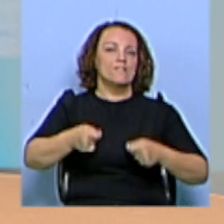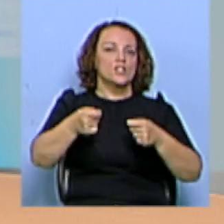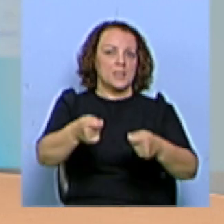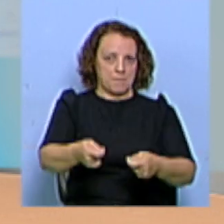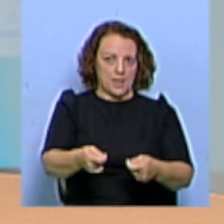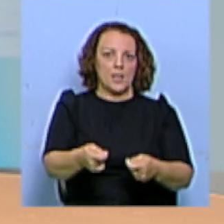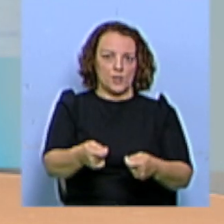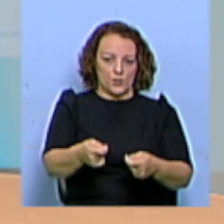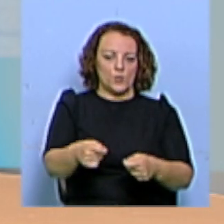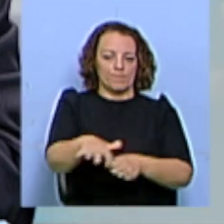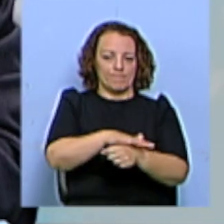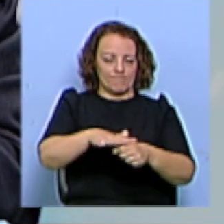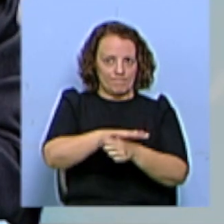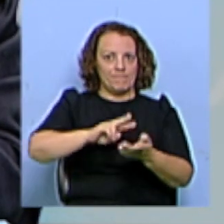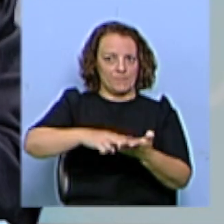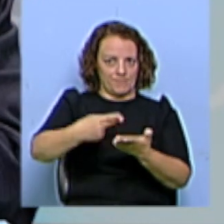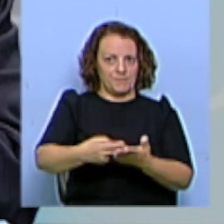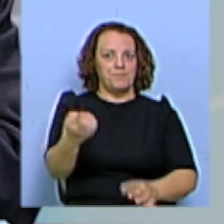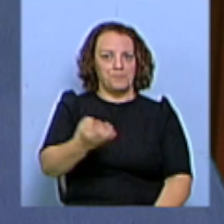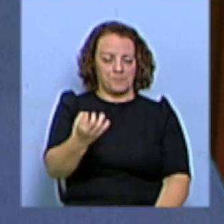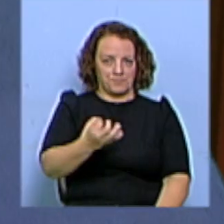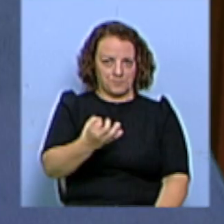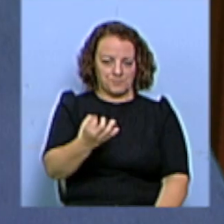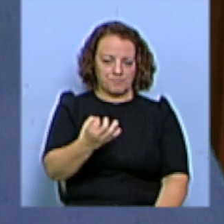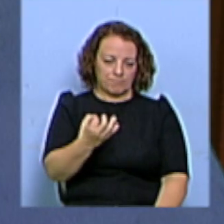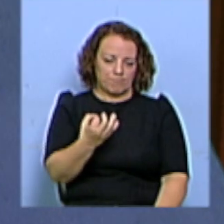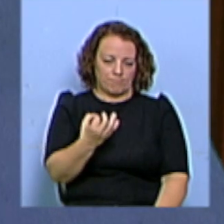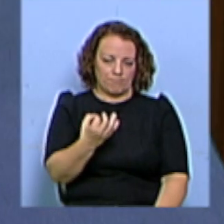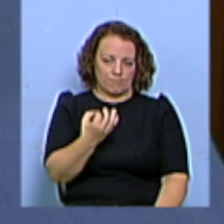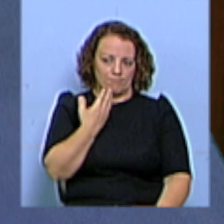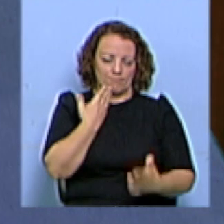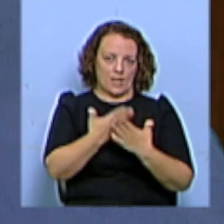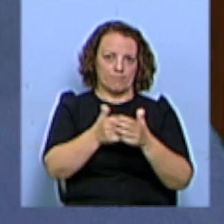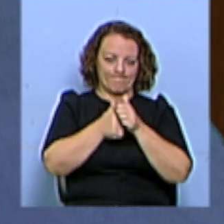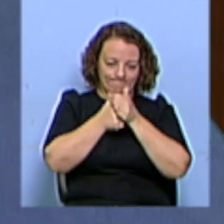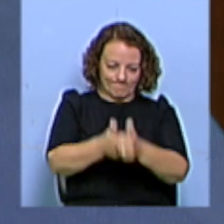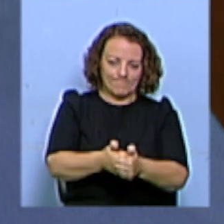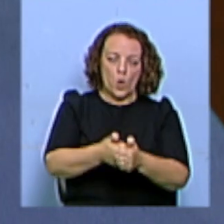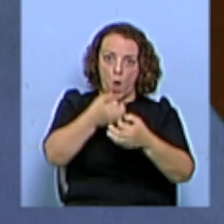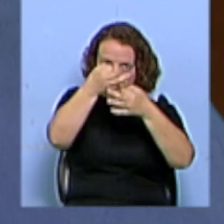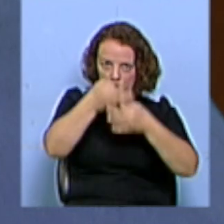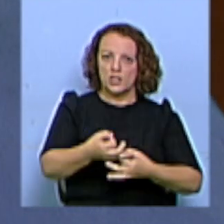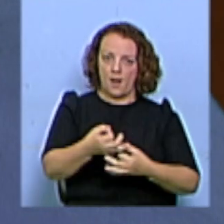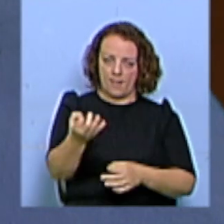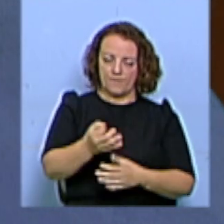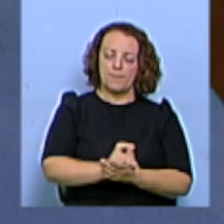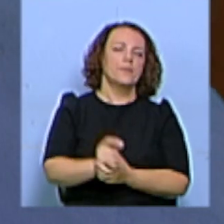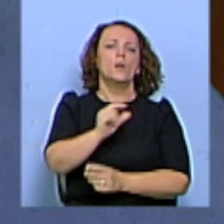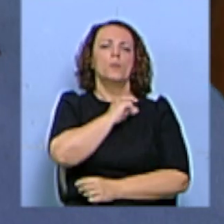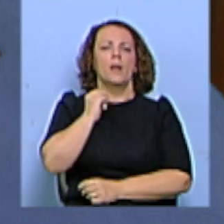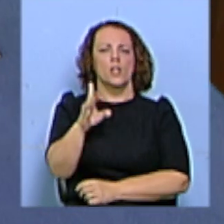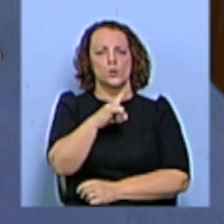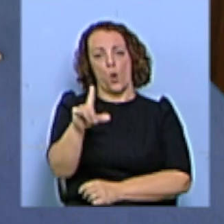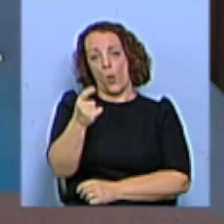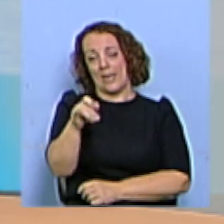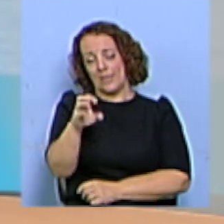nessas traduções, sim, que lhes dão muita, enfim, são muito fiéis ao original. Padre João Lourenço, vamos depois,